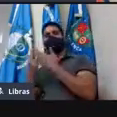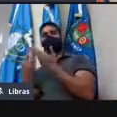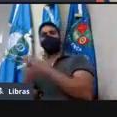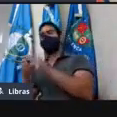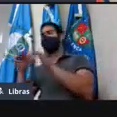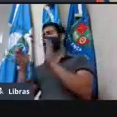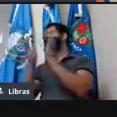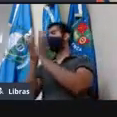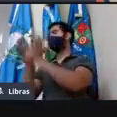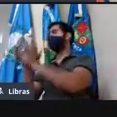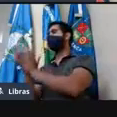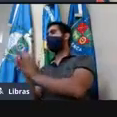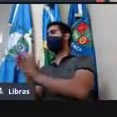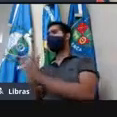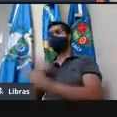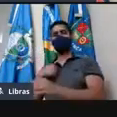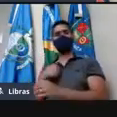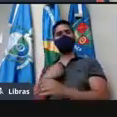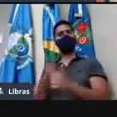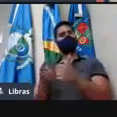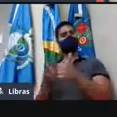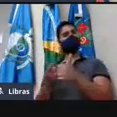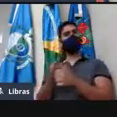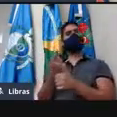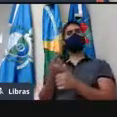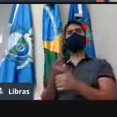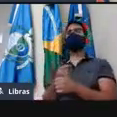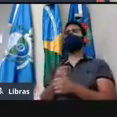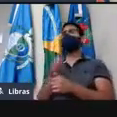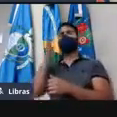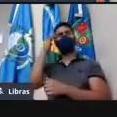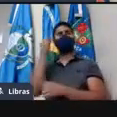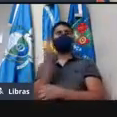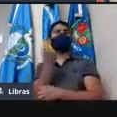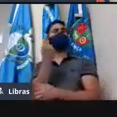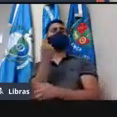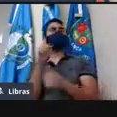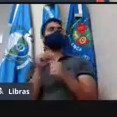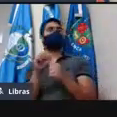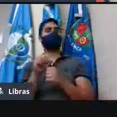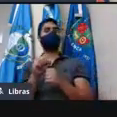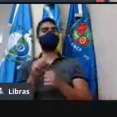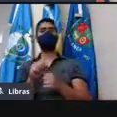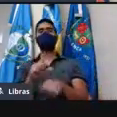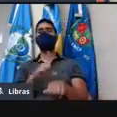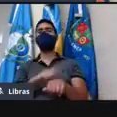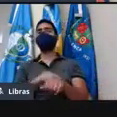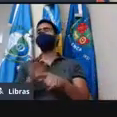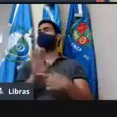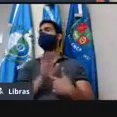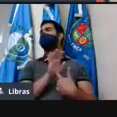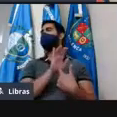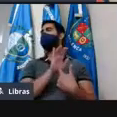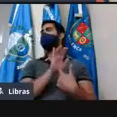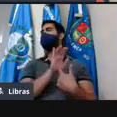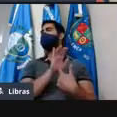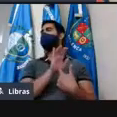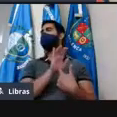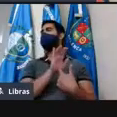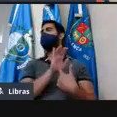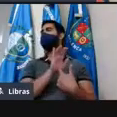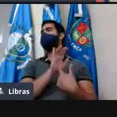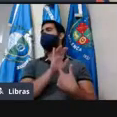coletivas, mas o nosso partido foi um dos poucos, se não o único, que fez um momento para mostrar. Não fizemos reunião